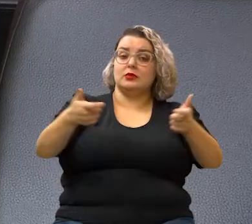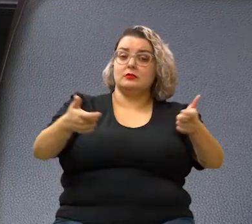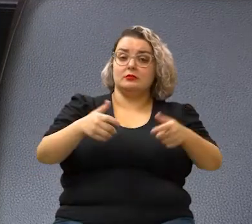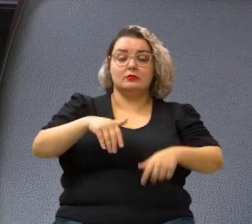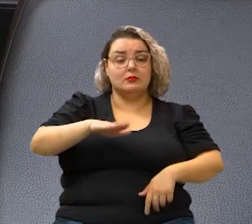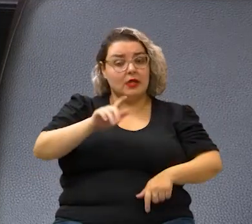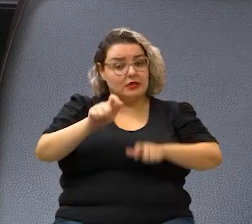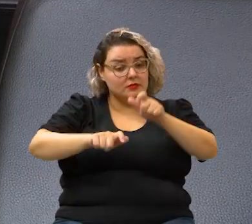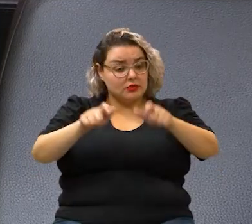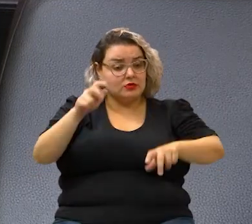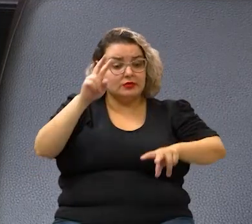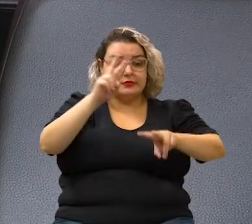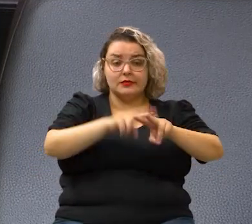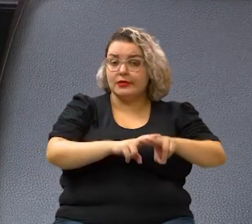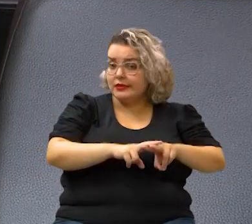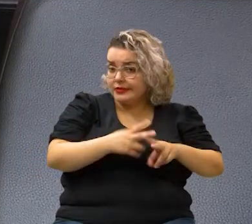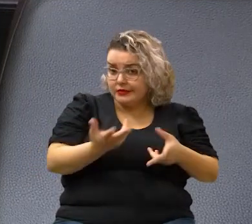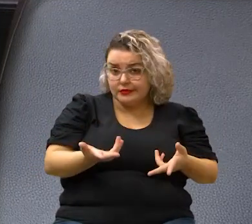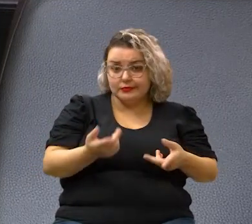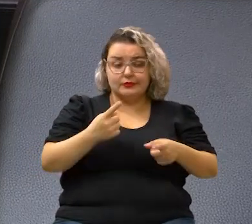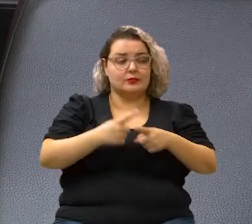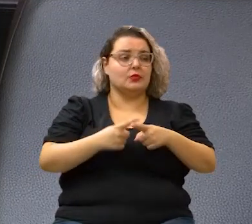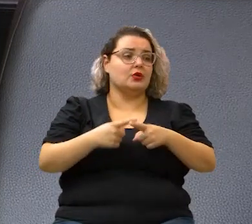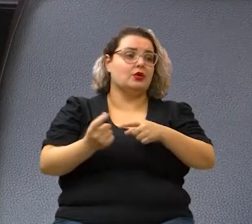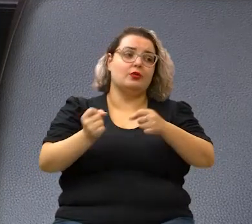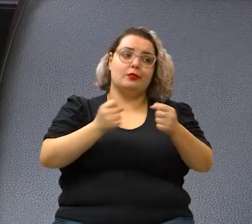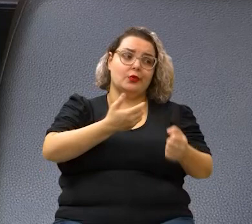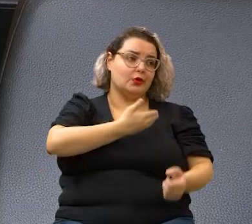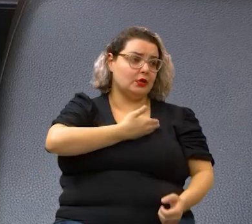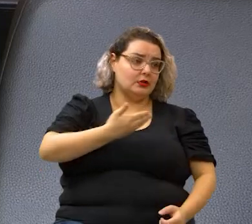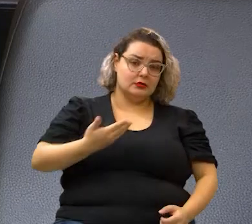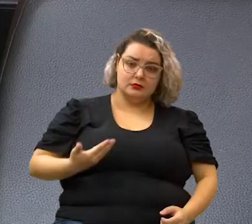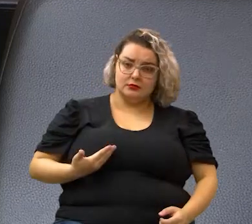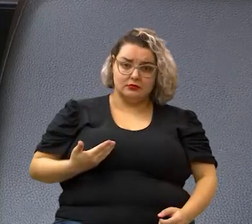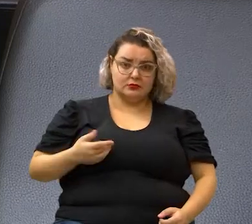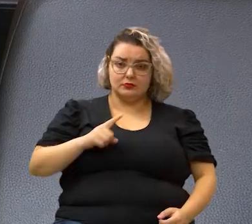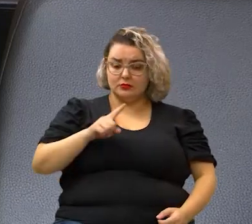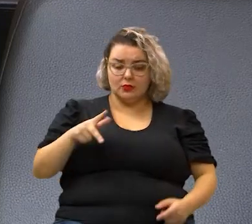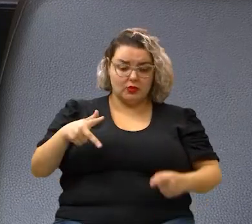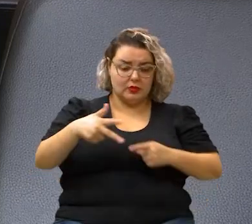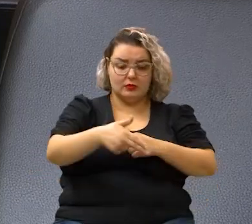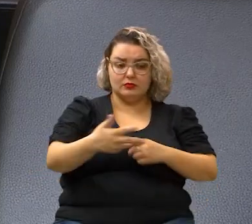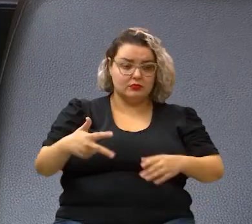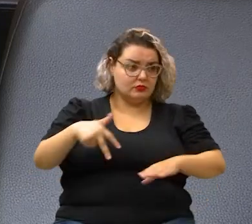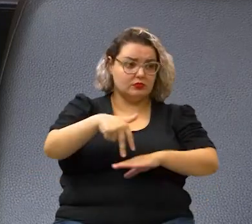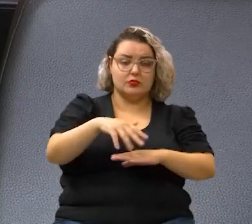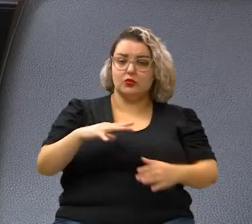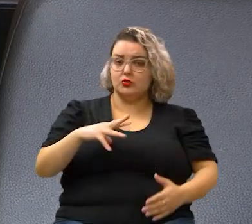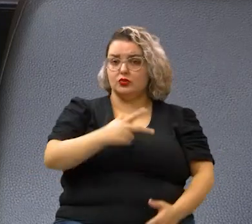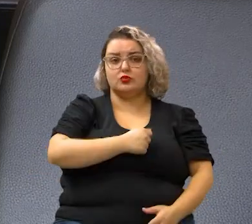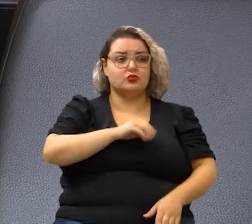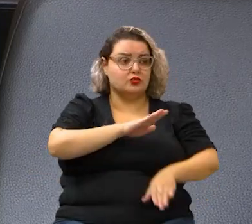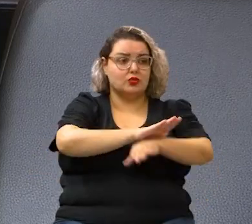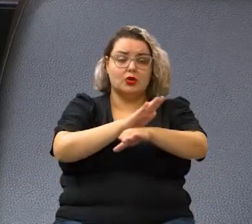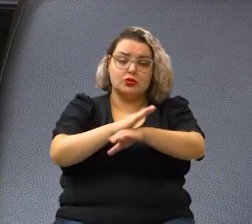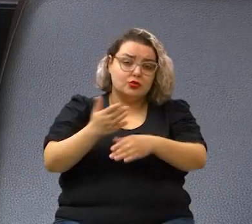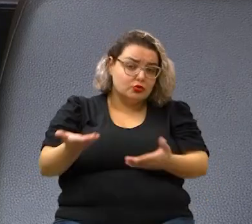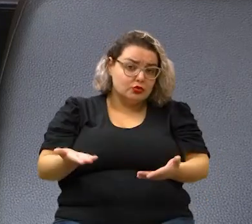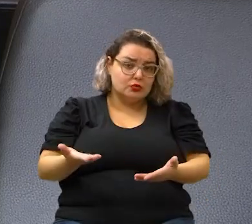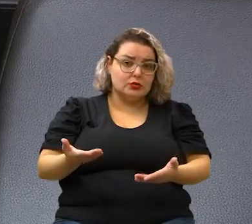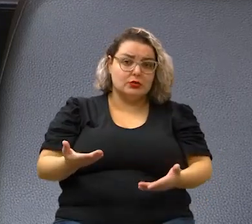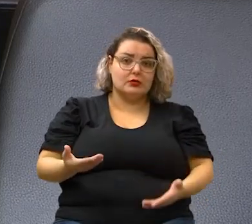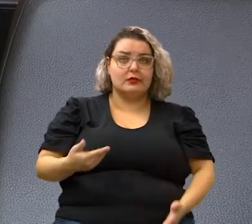aumentando, mais pessoas sendo presas, porque o poder público não intervém, não aparece, não resgata, não